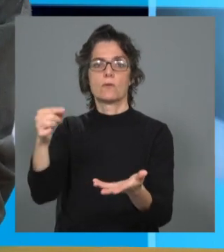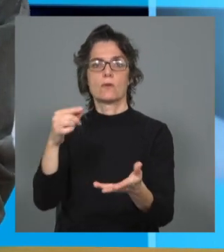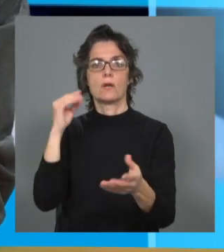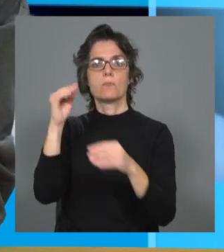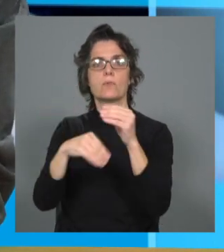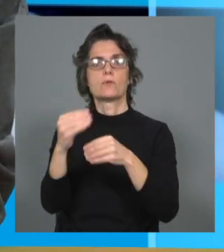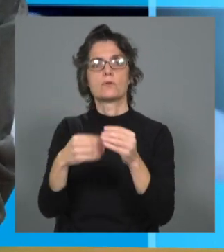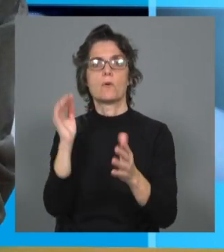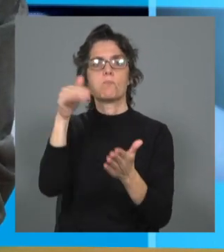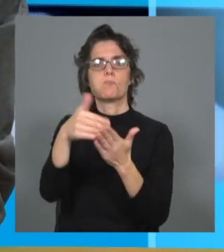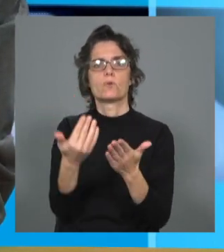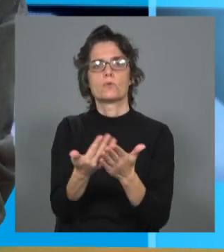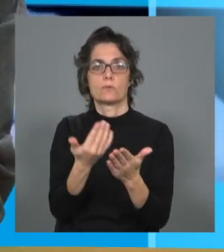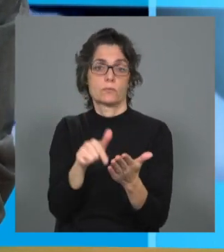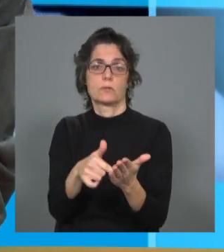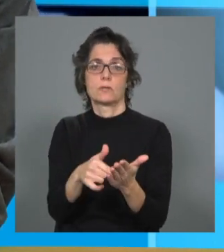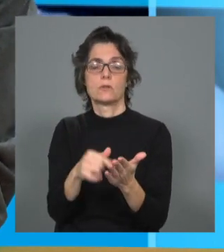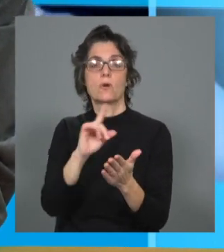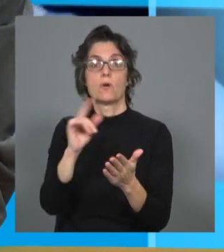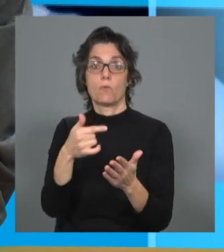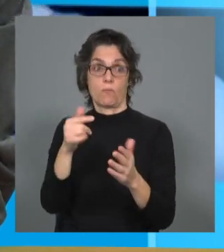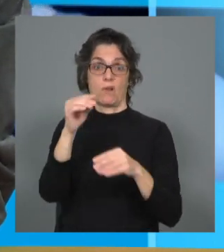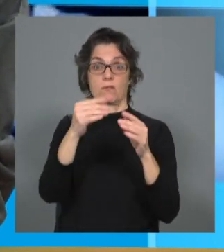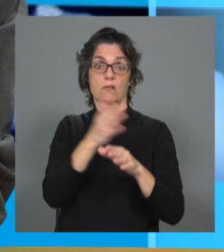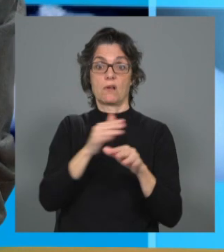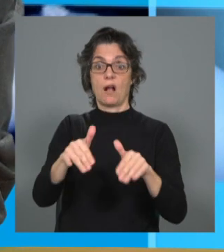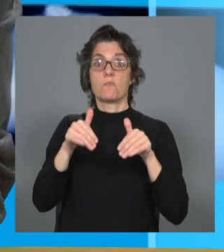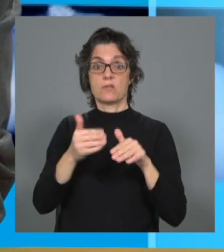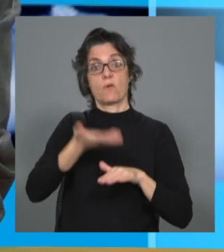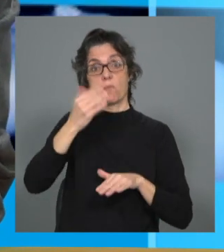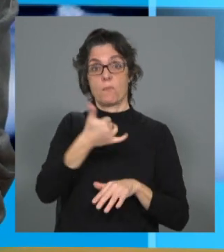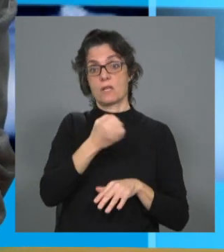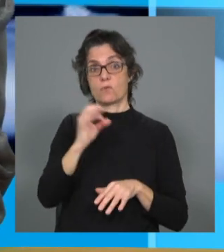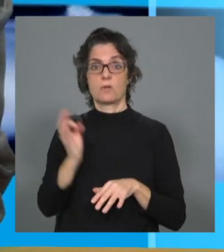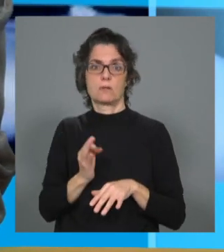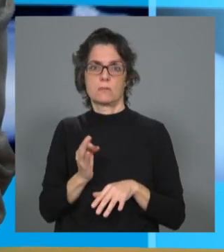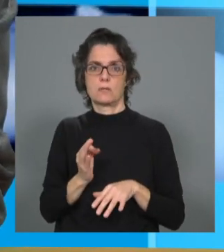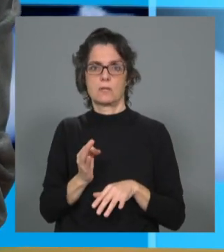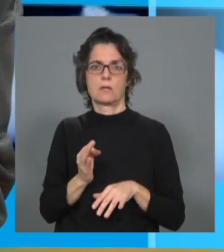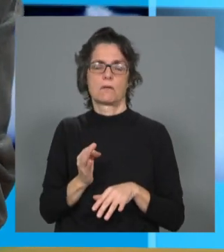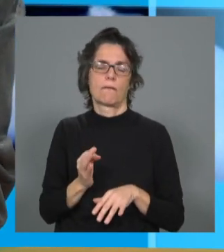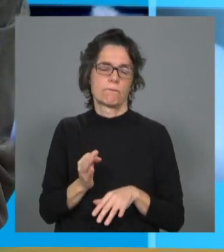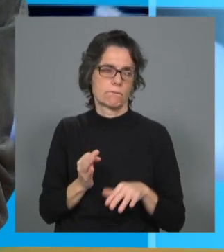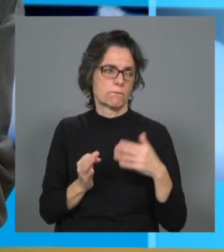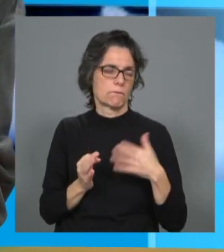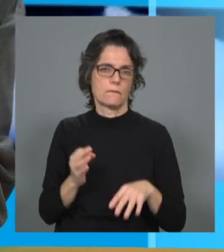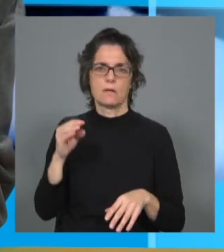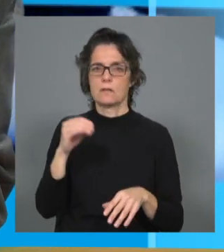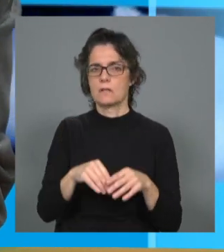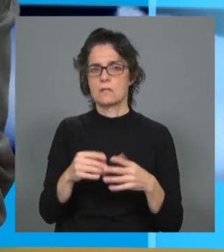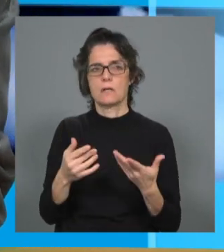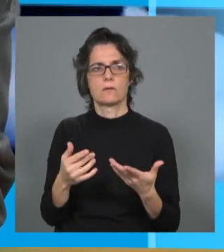qualquer eleição em que a abstenção é mais de 50%, é uma eleição ferida, como digo, não na